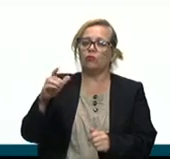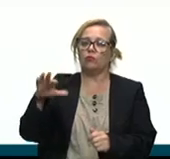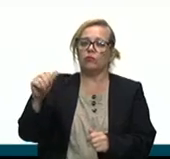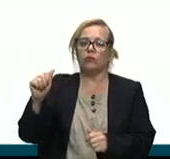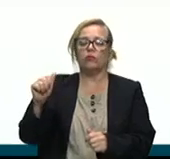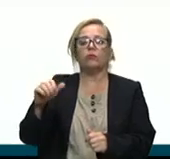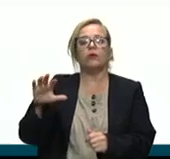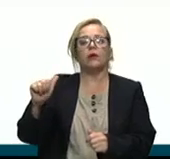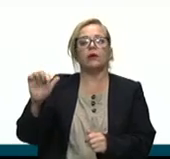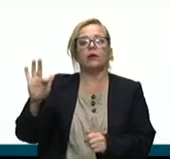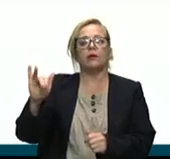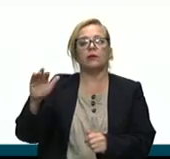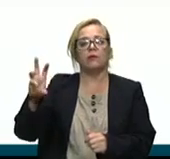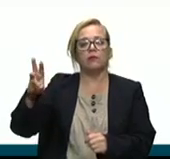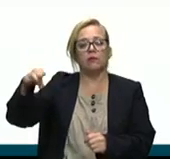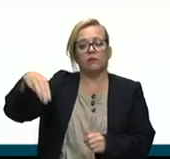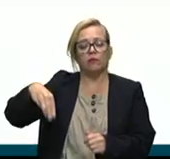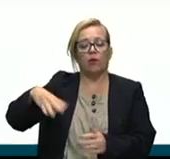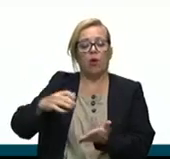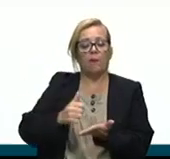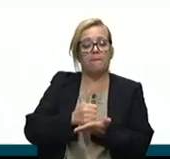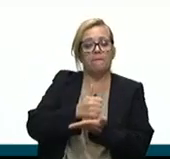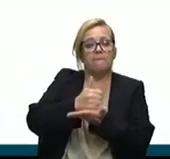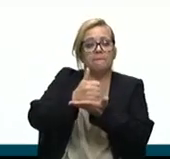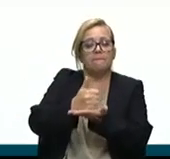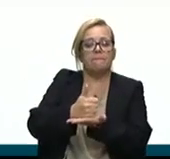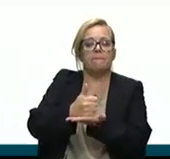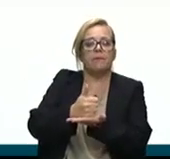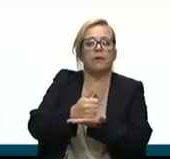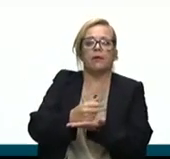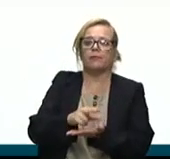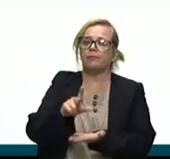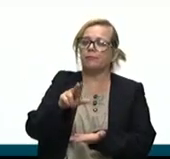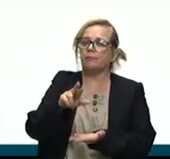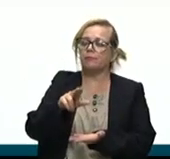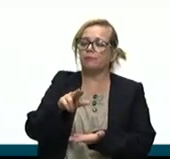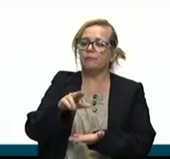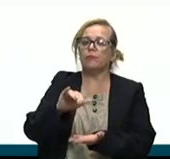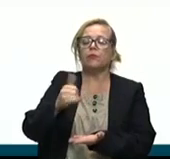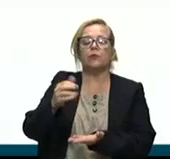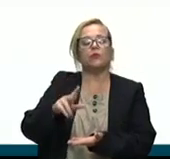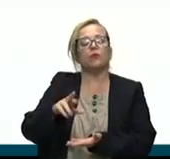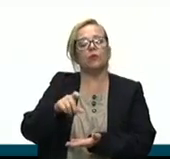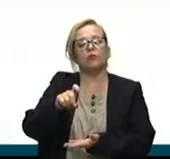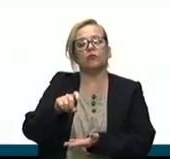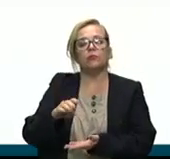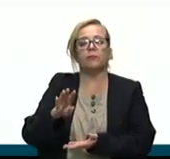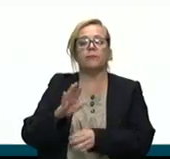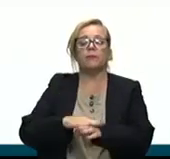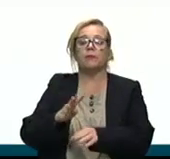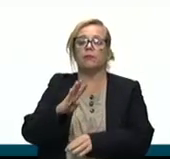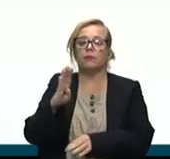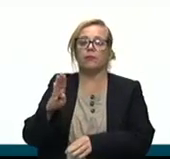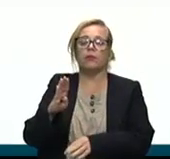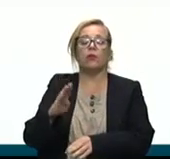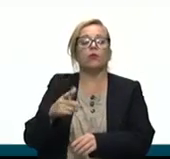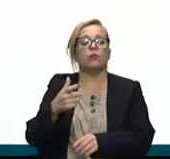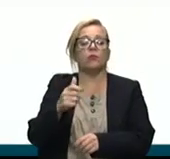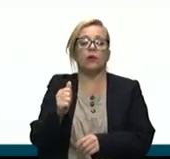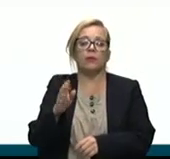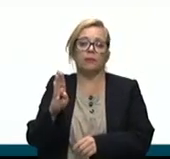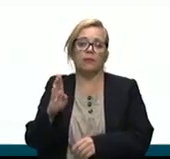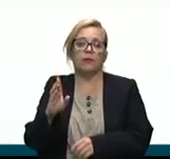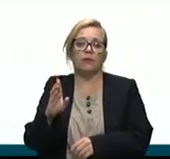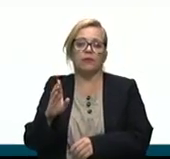afim. Perceba que a estrutura algébrica é a mesma, y igual a x mais b, em que a e b são